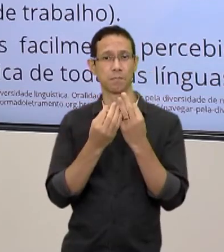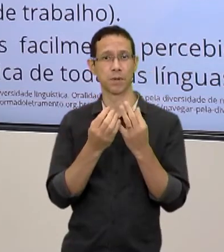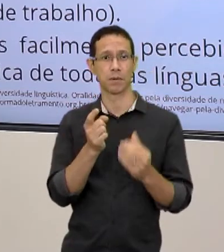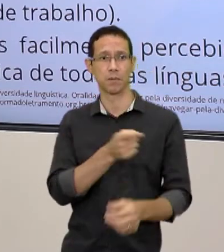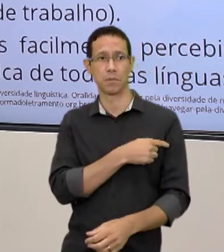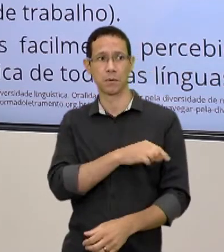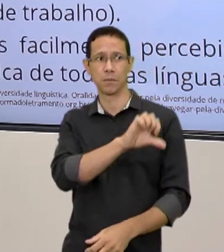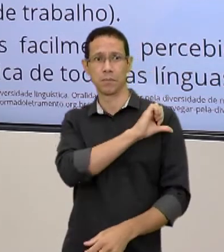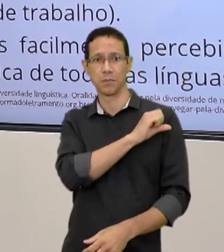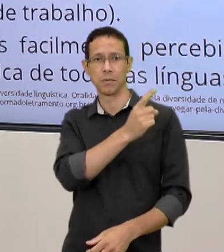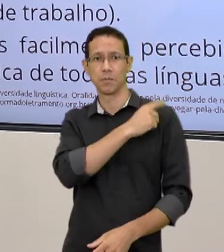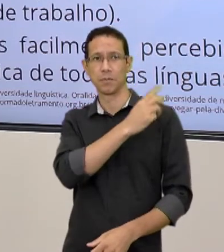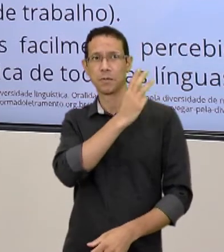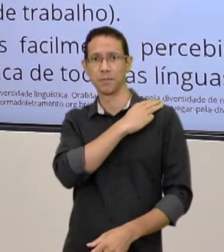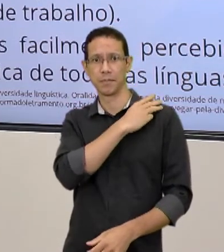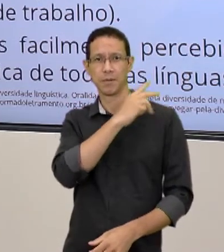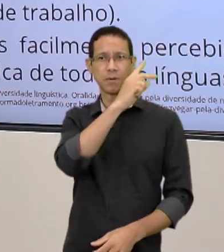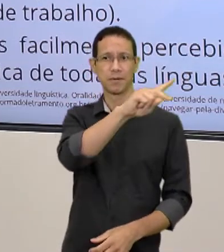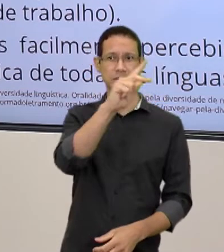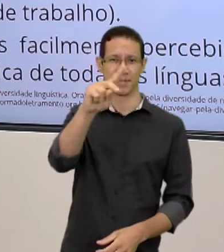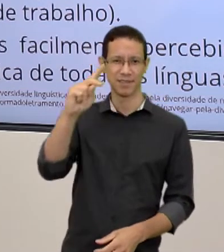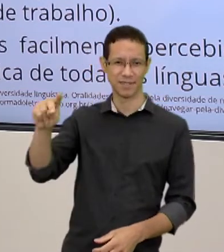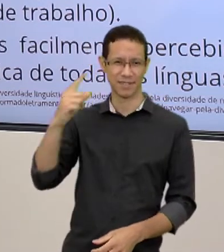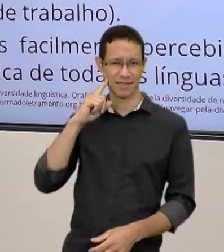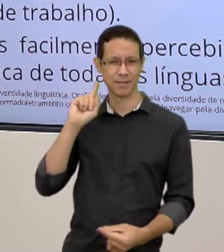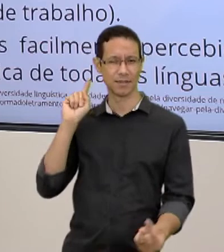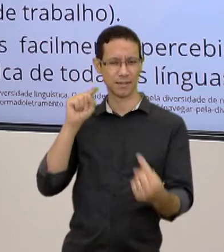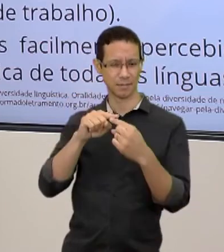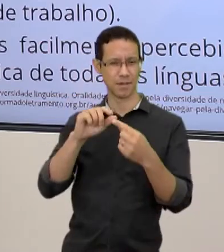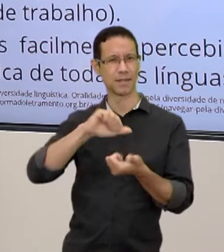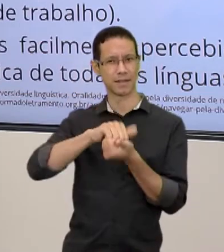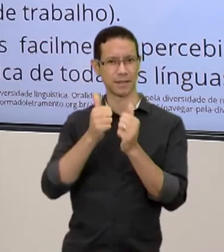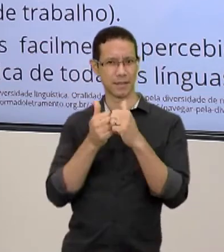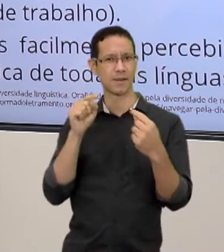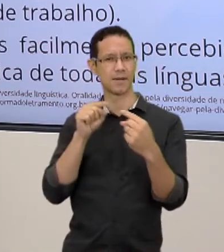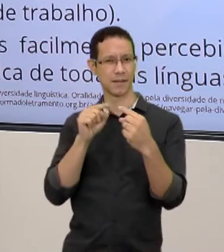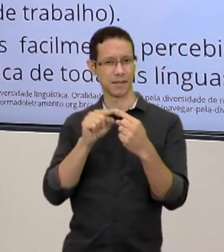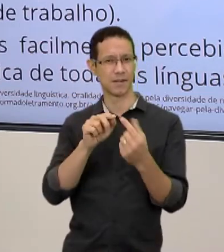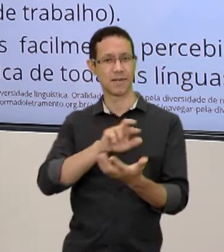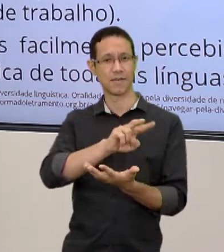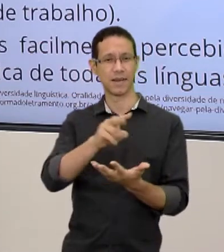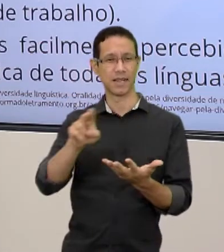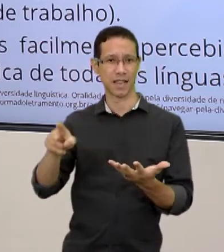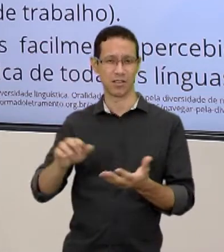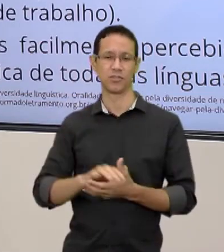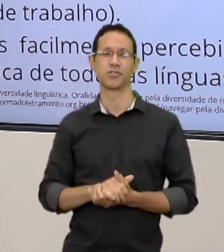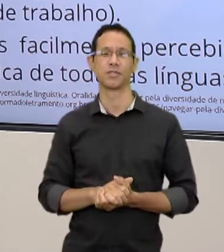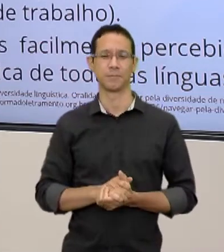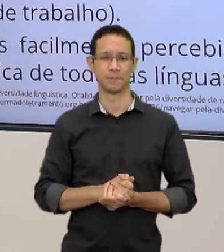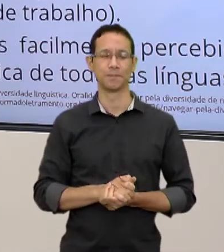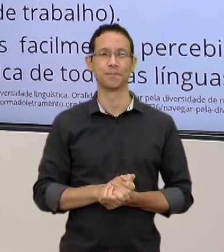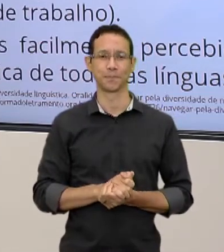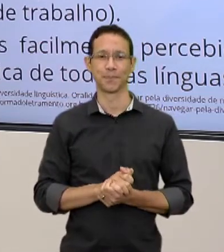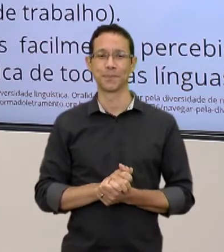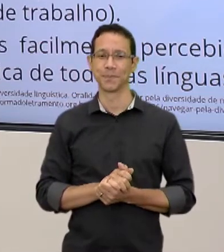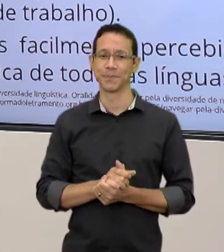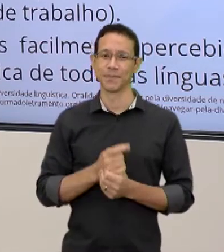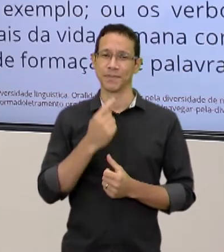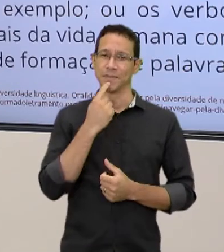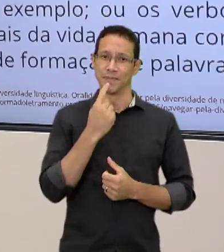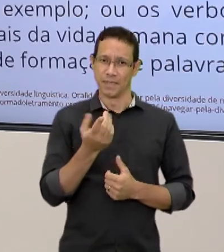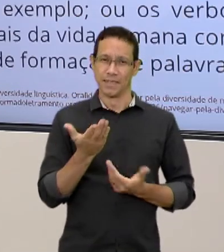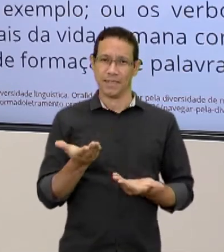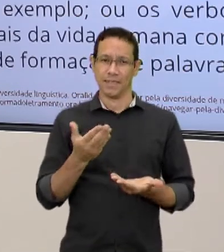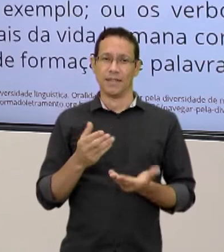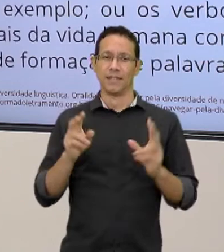seu grau de escolaridade. Então, sempre vai ter ali uma adequação e uma variedade, tá bom? É sobre isso que a gente está falando todo